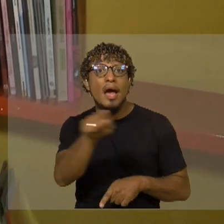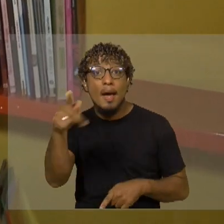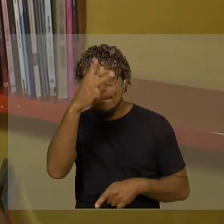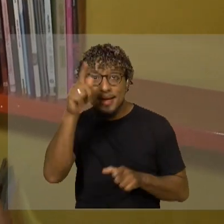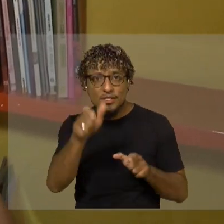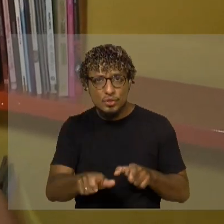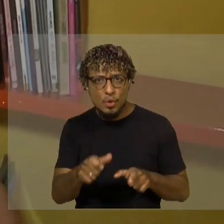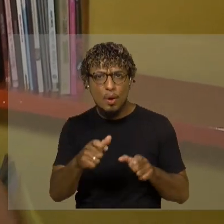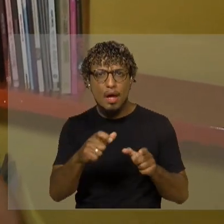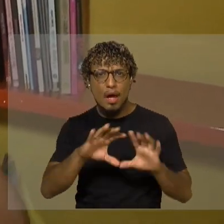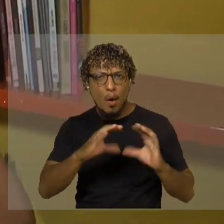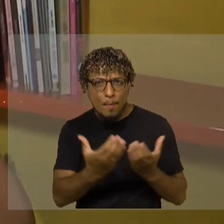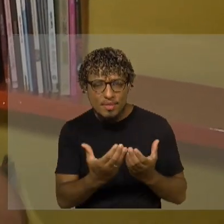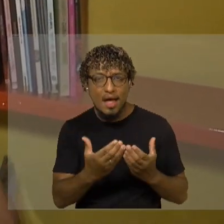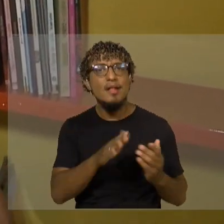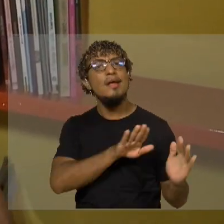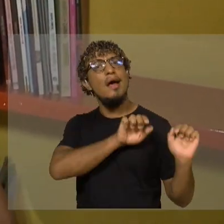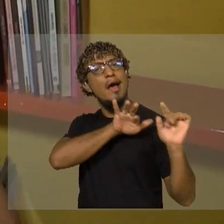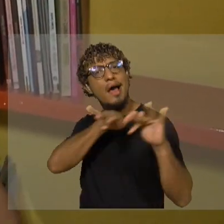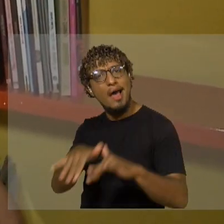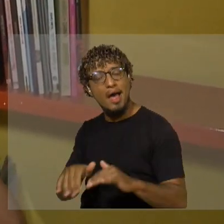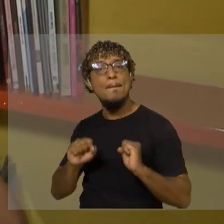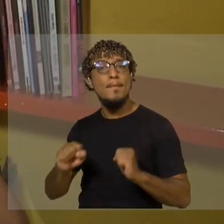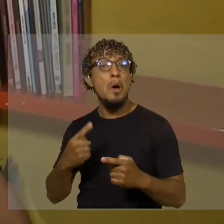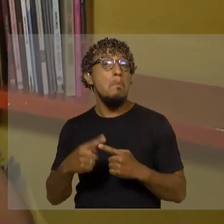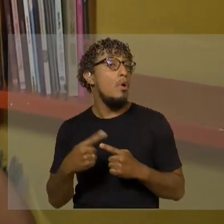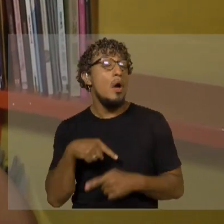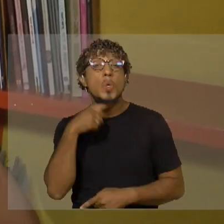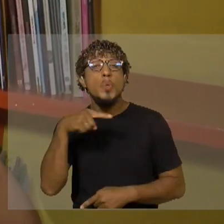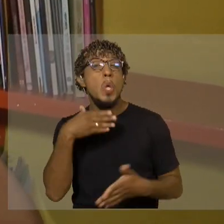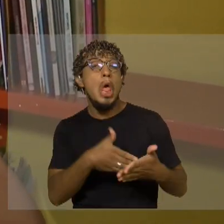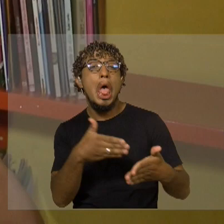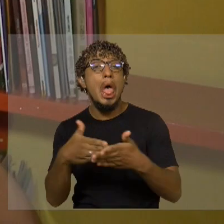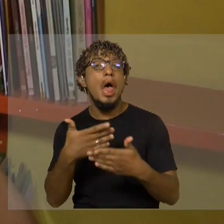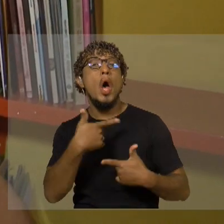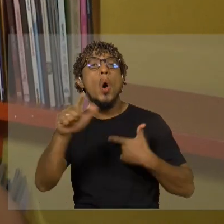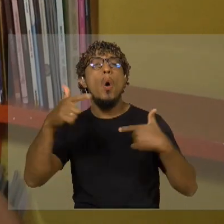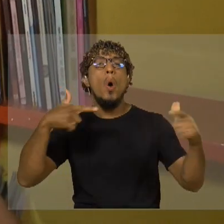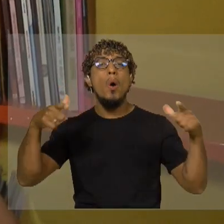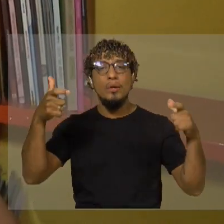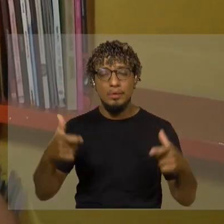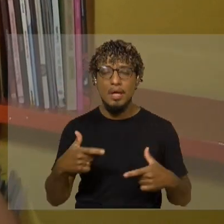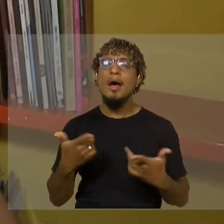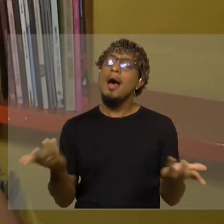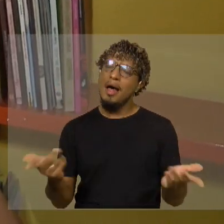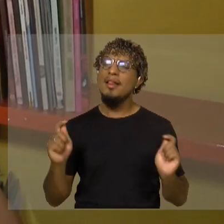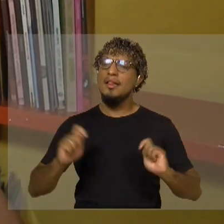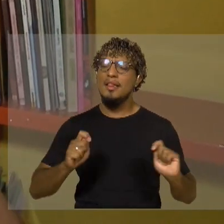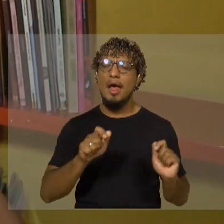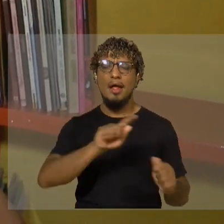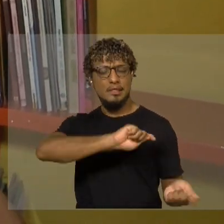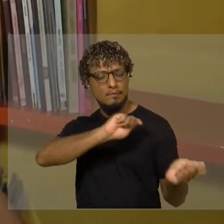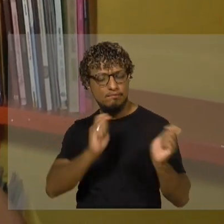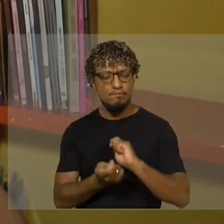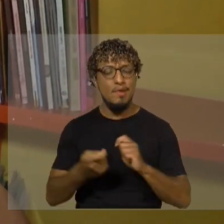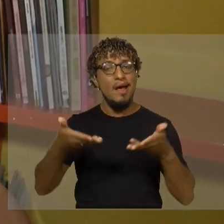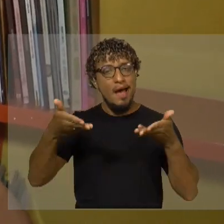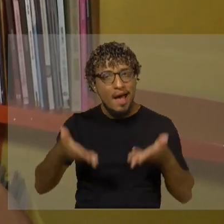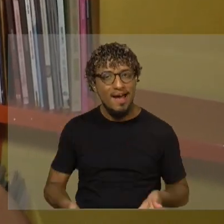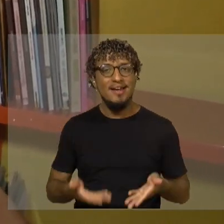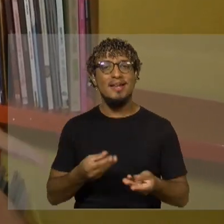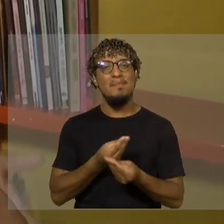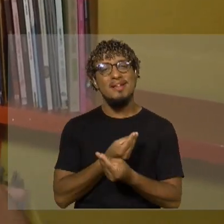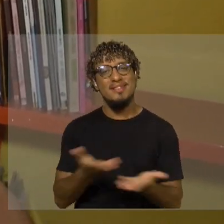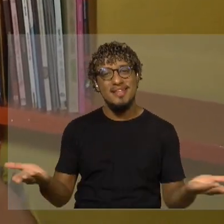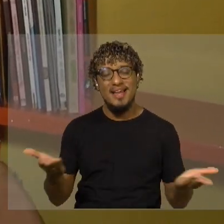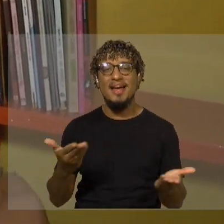nesses espaços em outros lugares, o espaço ele vai vir até nós. Então, nós temos esse projeto de montar o Cine Coroadinho e